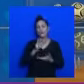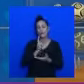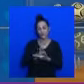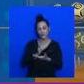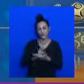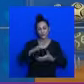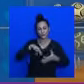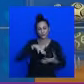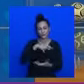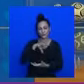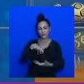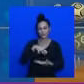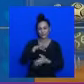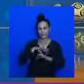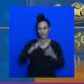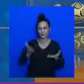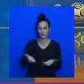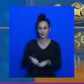segue girando.